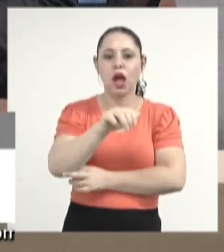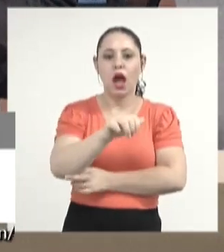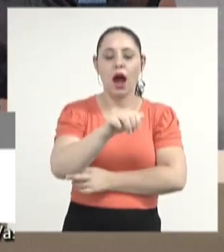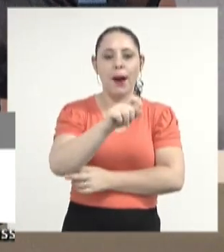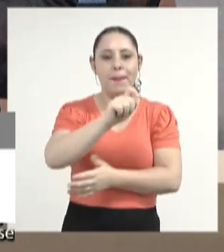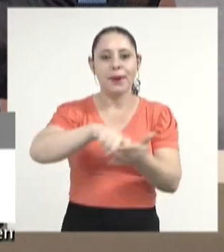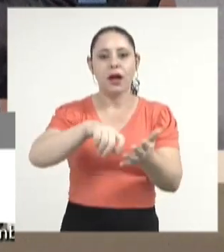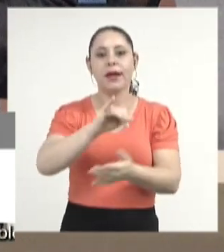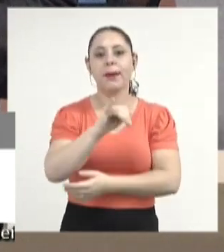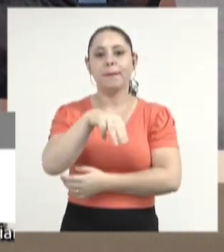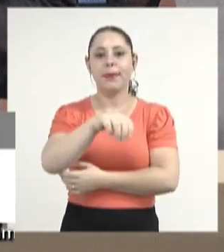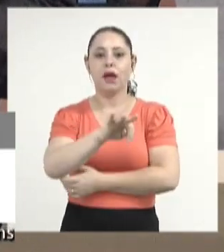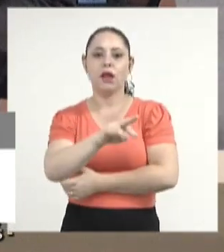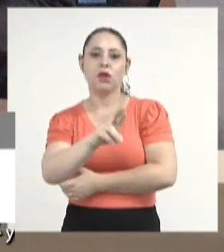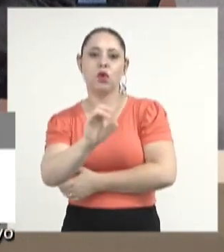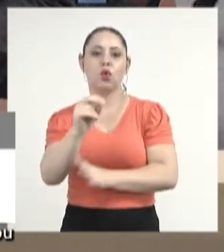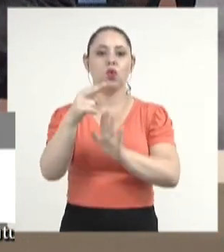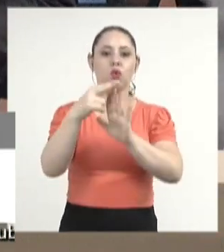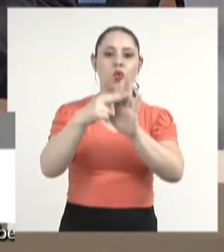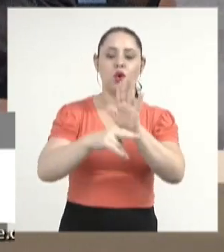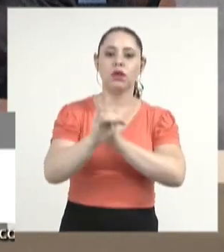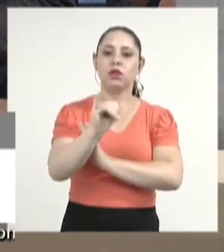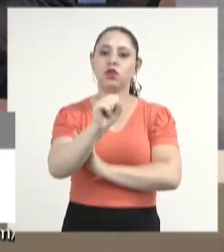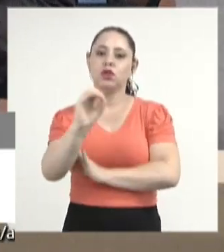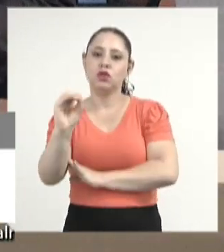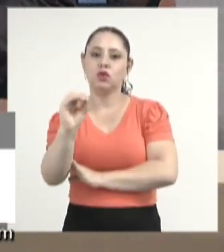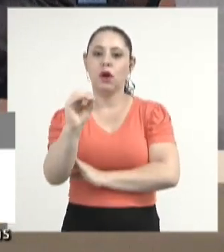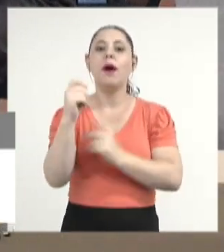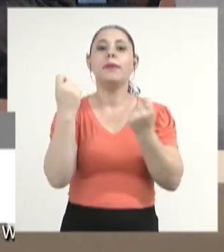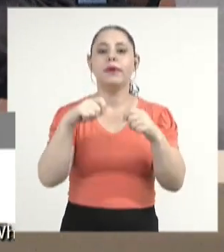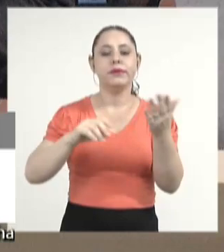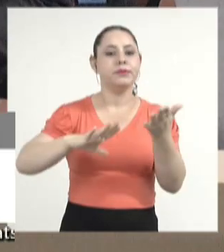do Inmetro, na norma do ISO